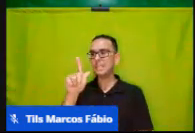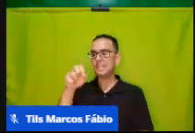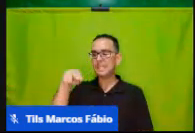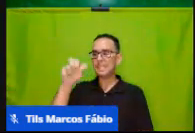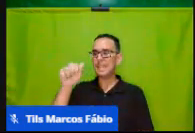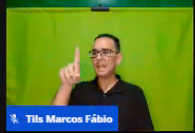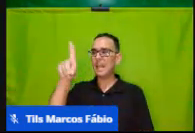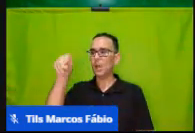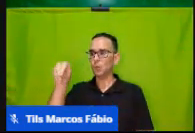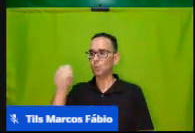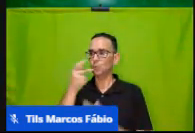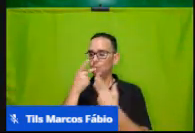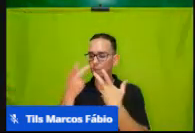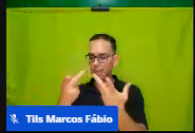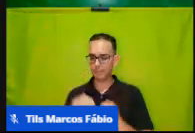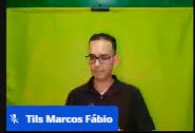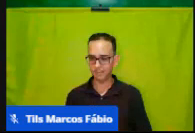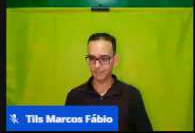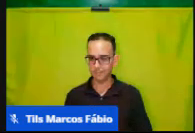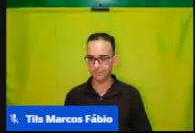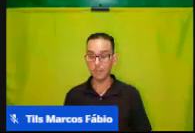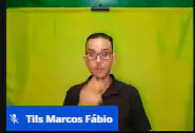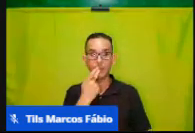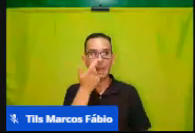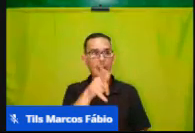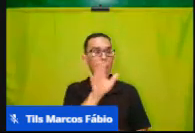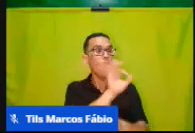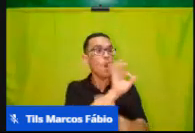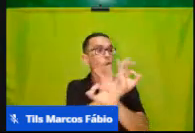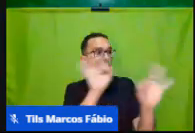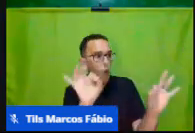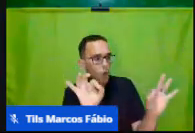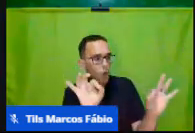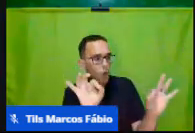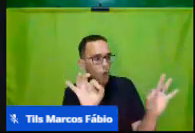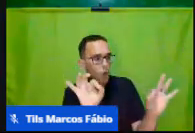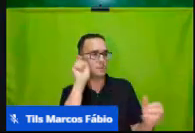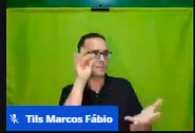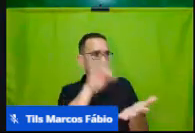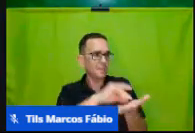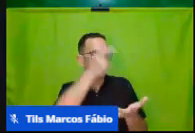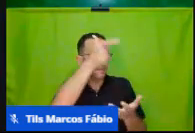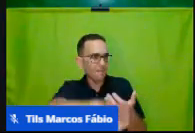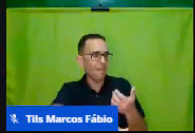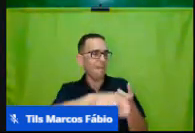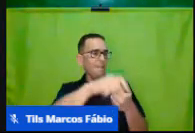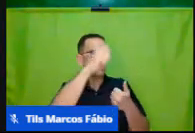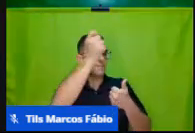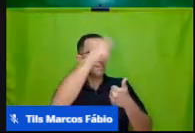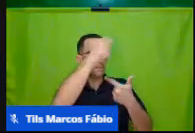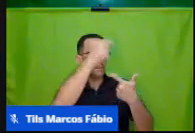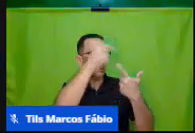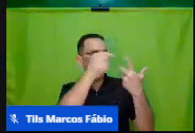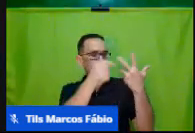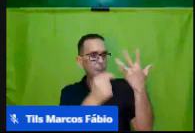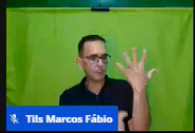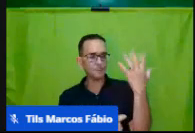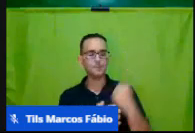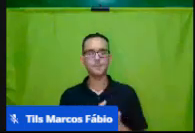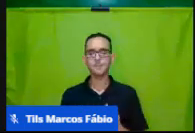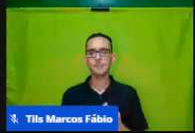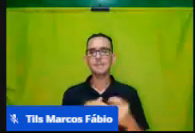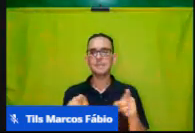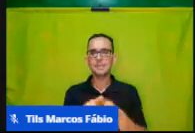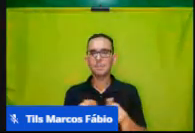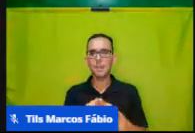Cortou? Eu vou repetir. Então, ótimos apontamentos, Carlos, você traz para a gente. Essa questão daí, a